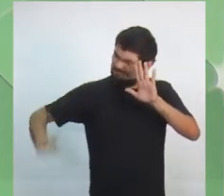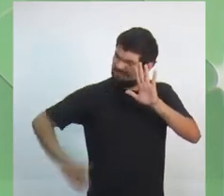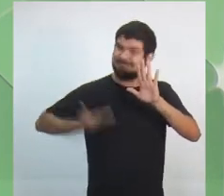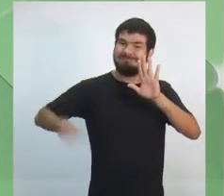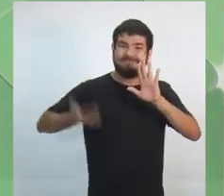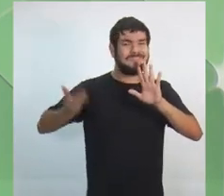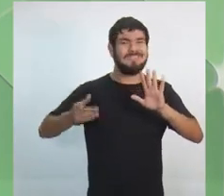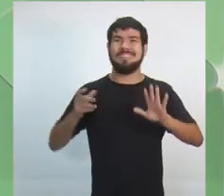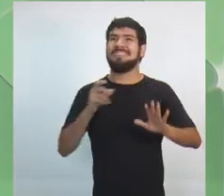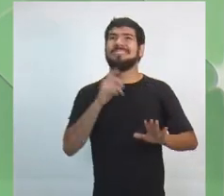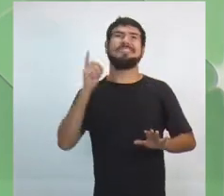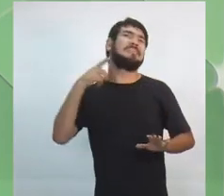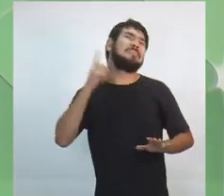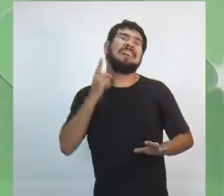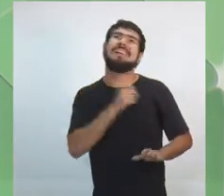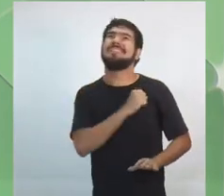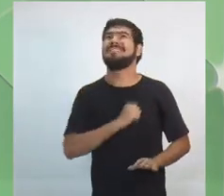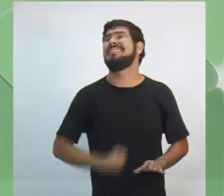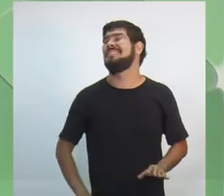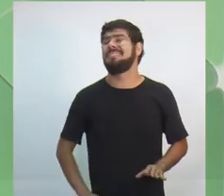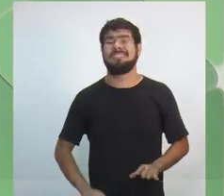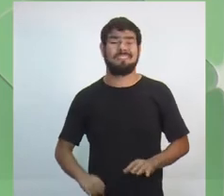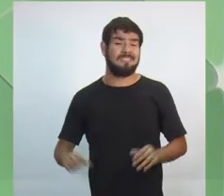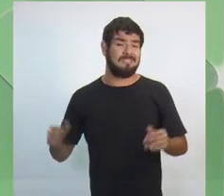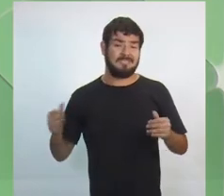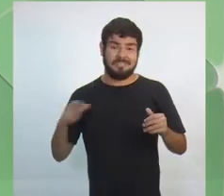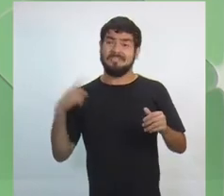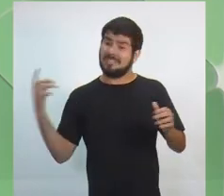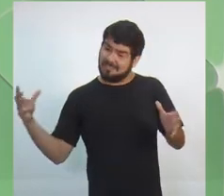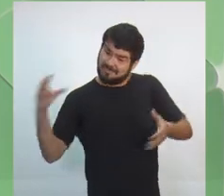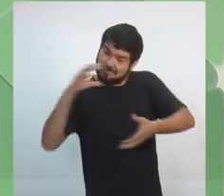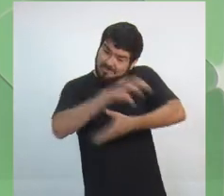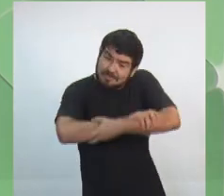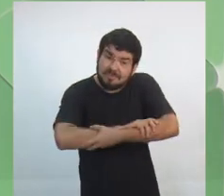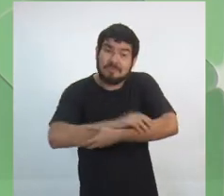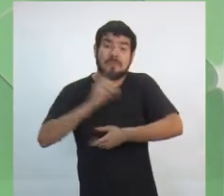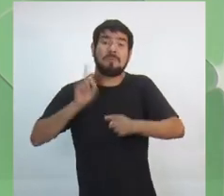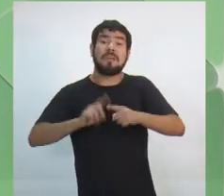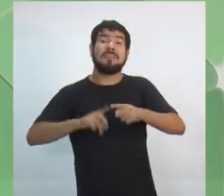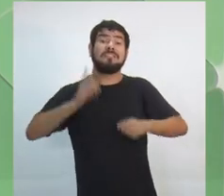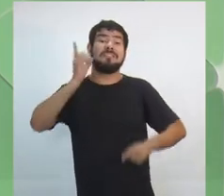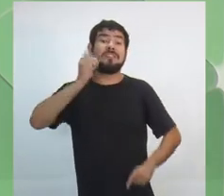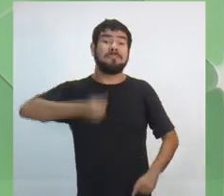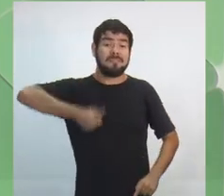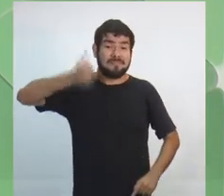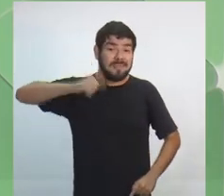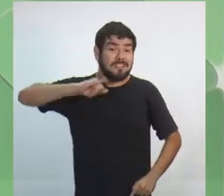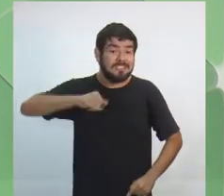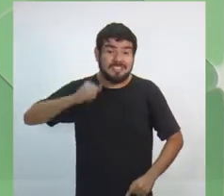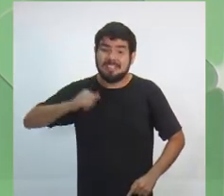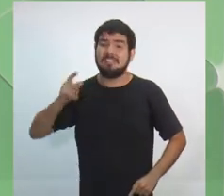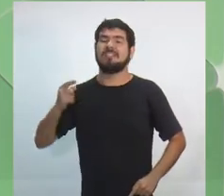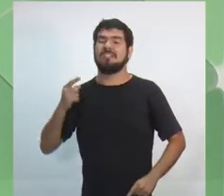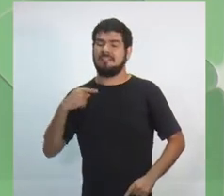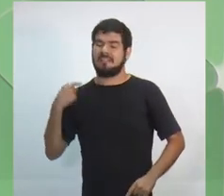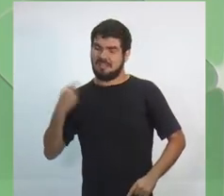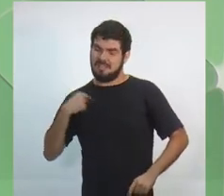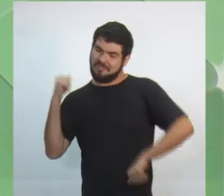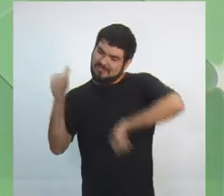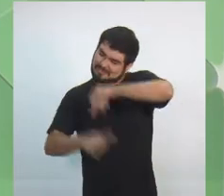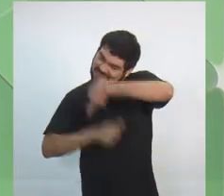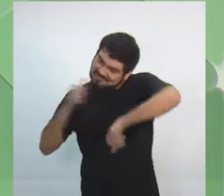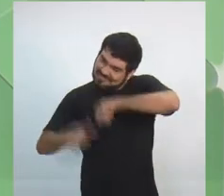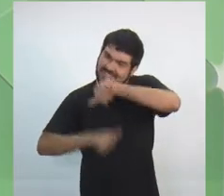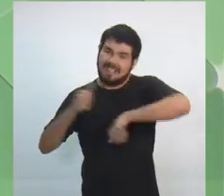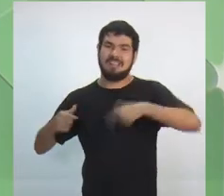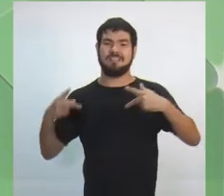deputados, os nossos senadores, os nossos deputados estaduais vão estar junto conosco, porque no dia 1º de janeiro o que nós vamos fazer é uma gestão para que todo mundo sinta a